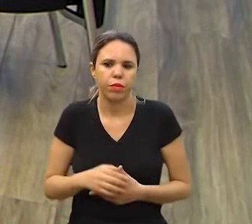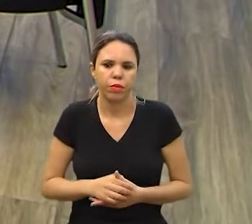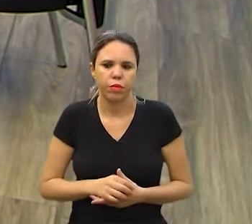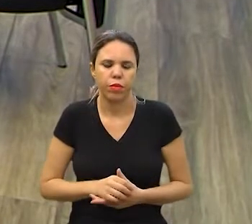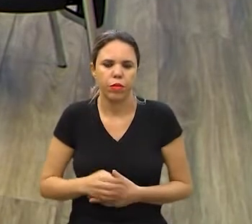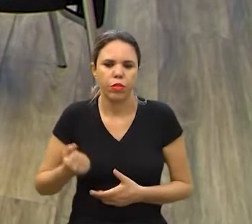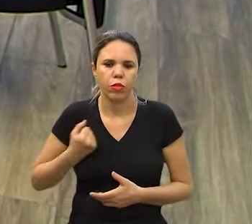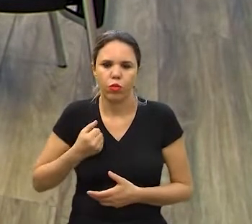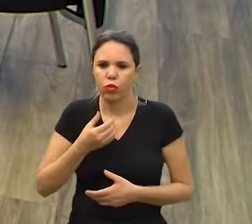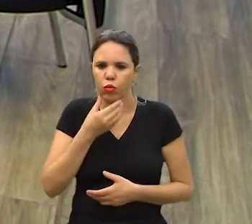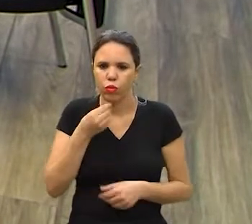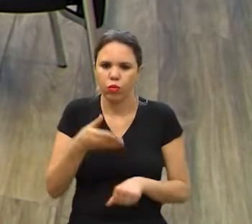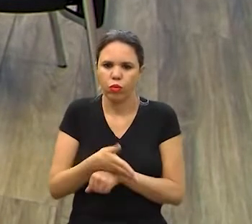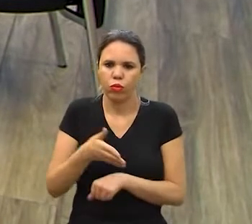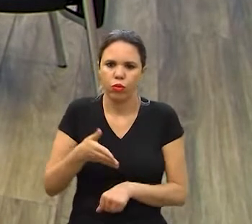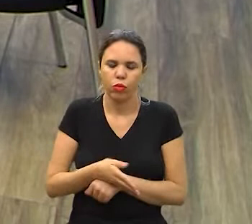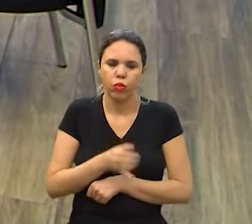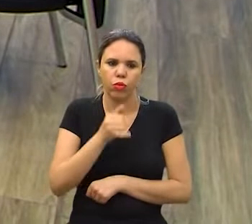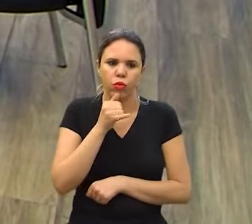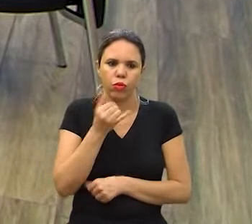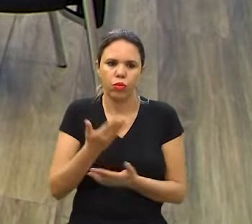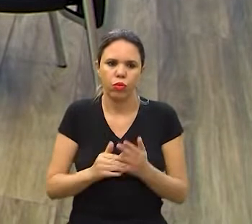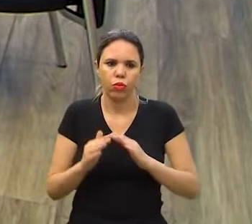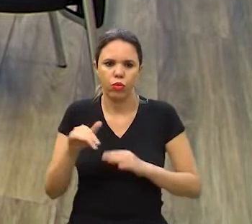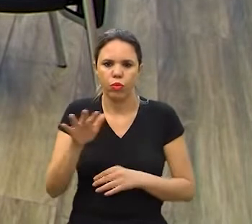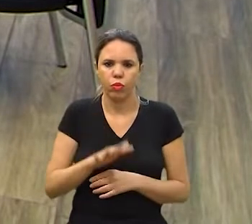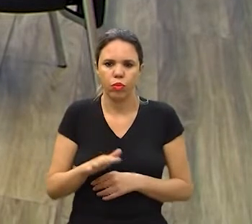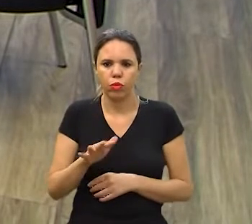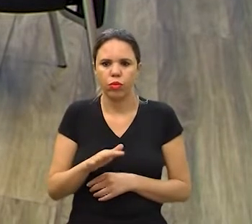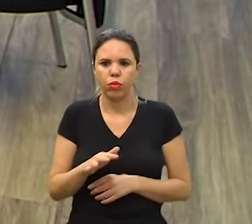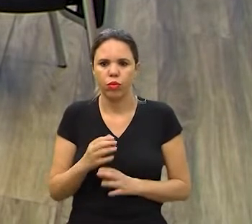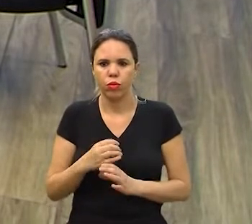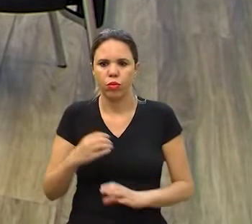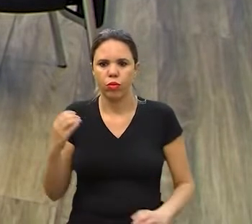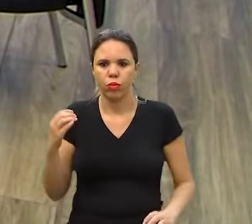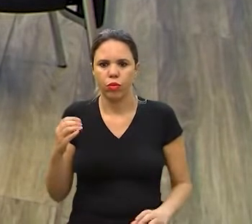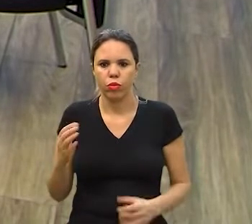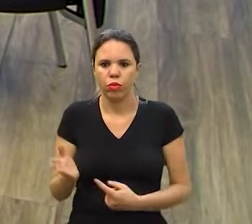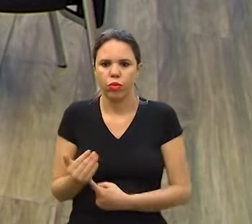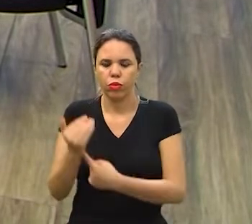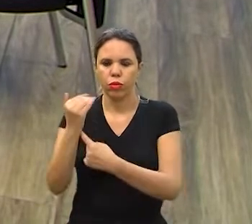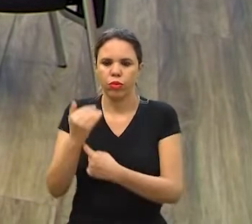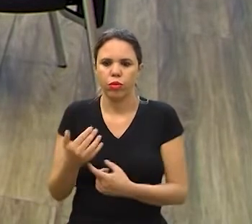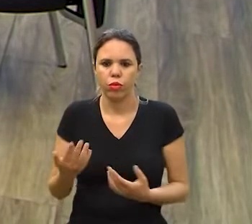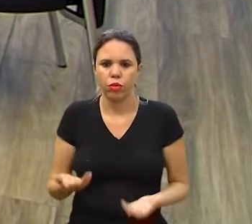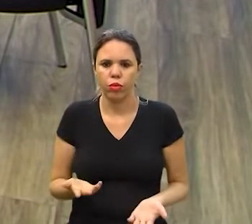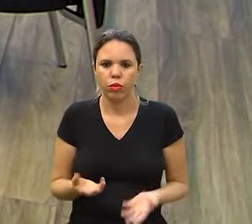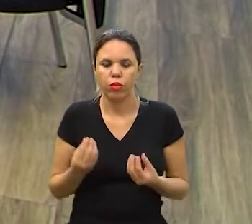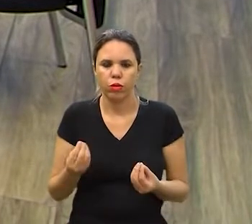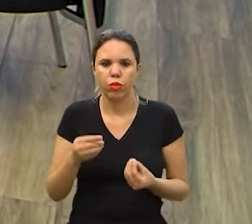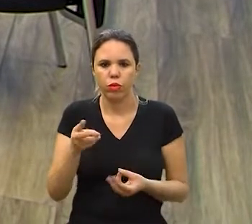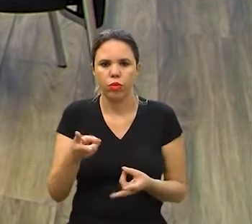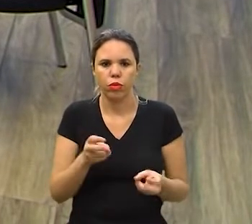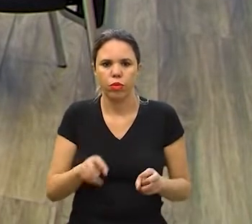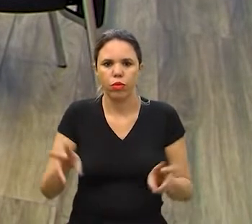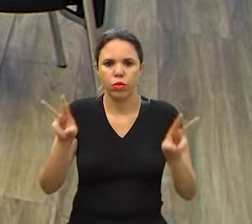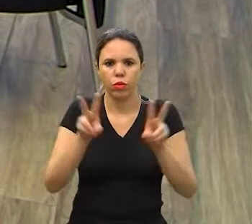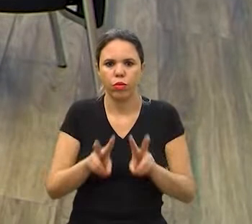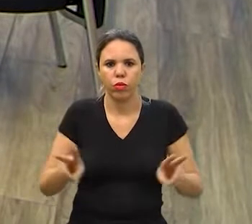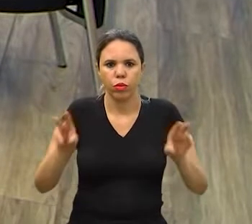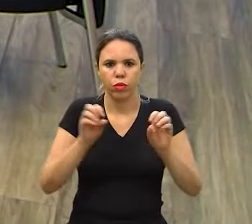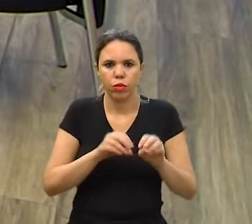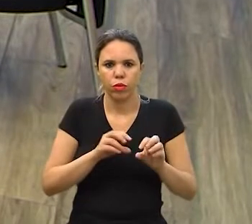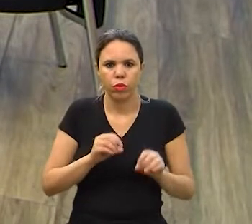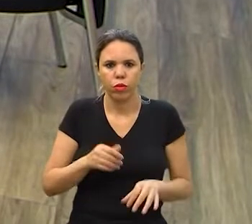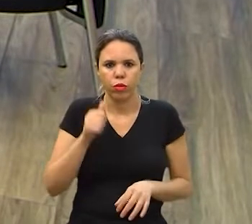aquém do número de homens que participam, por exemplo, de escolas de engenharia, de tecnologia. Como o senhor visualiza essa